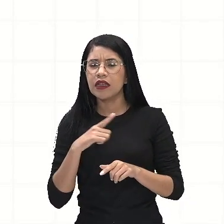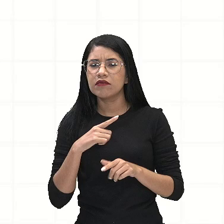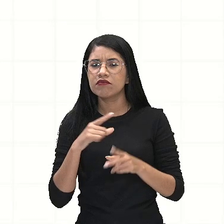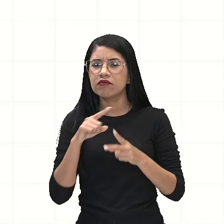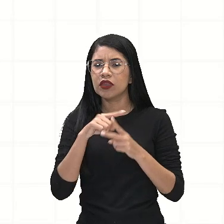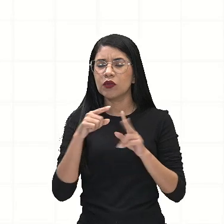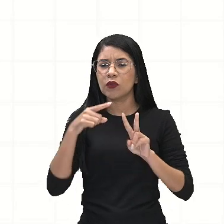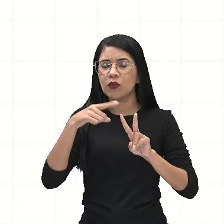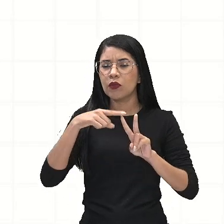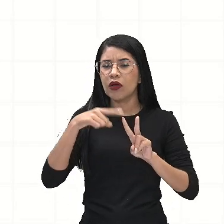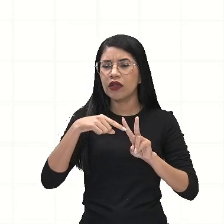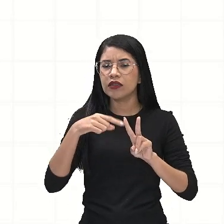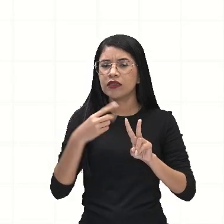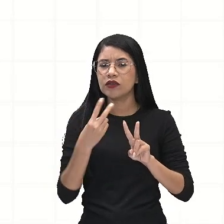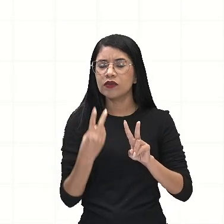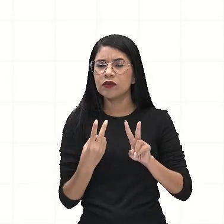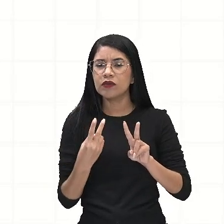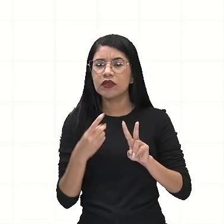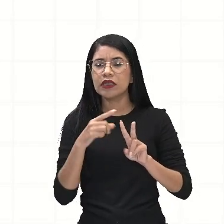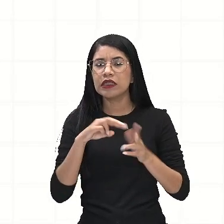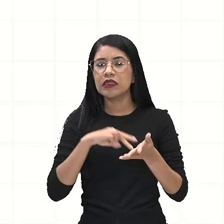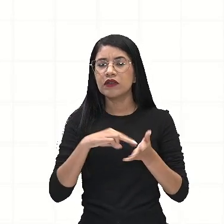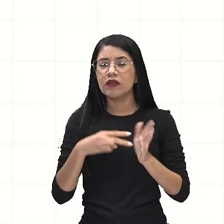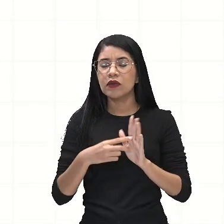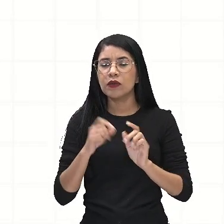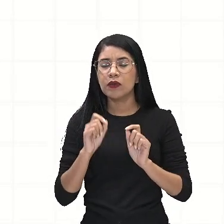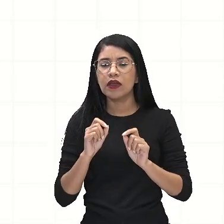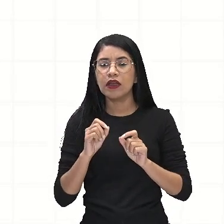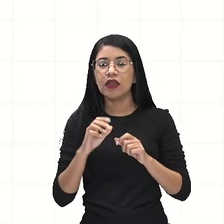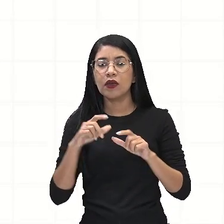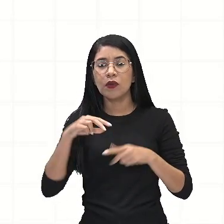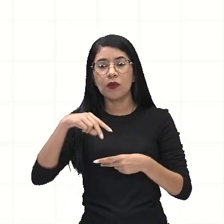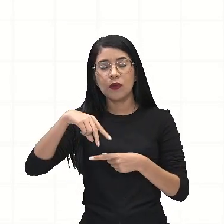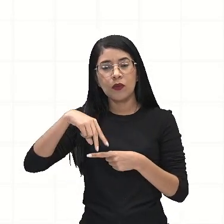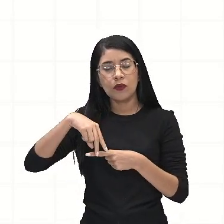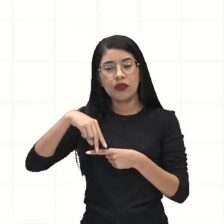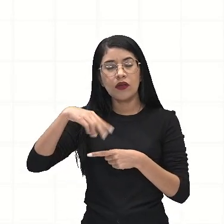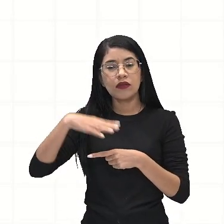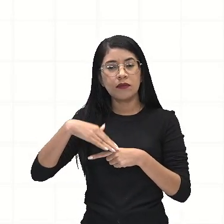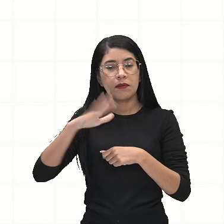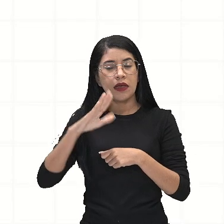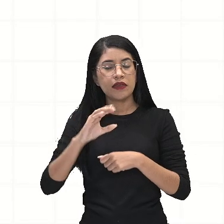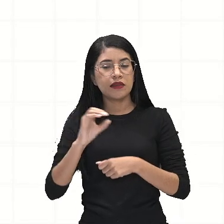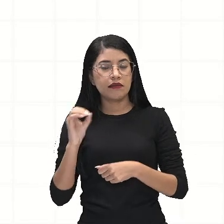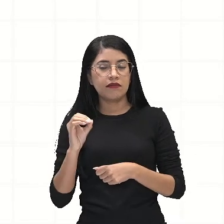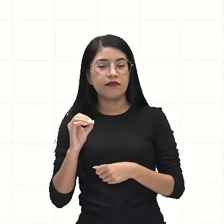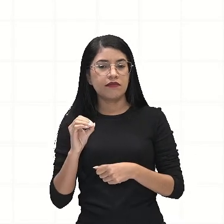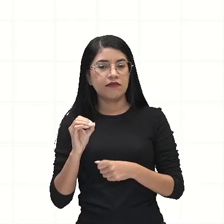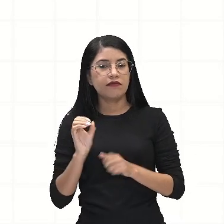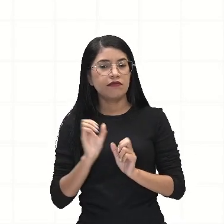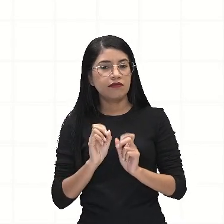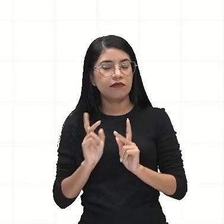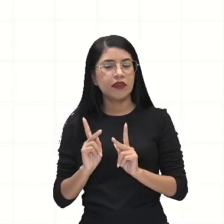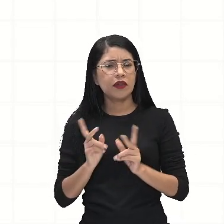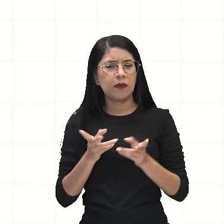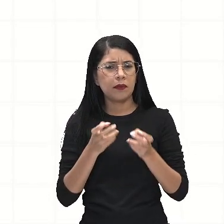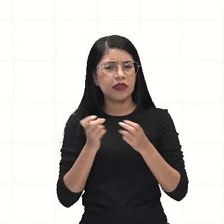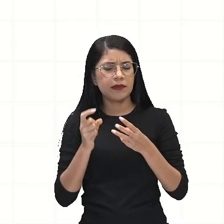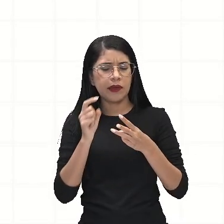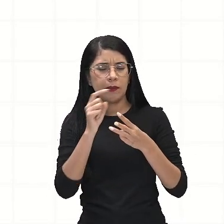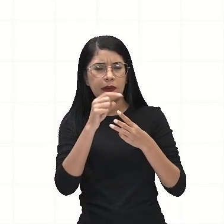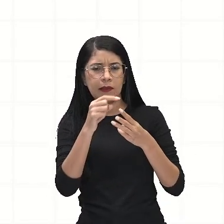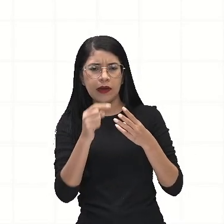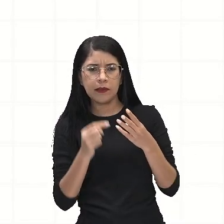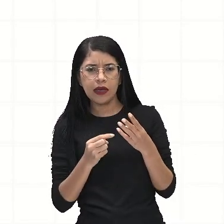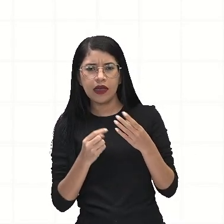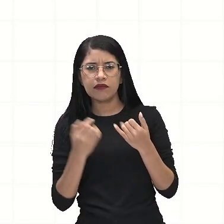tenho duas raízes, significa que o delta é maior do que zero. Parabéns! Então, a gente já conseguiu observar coisas